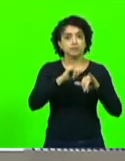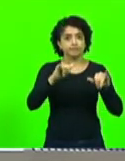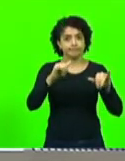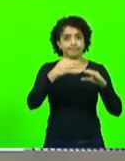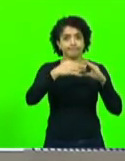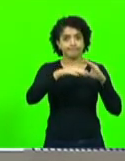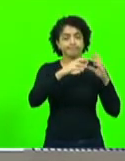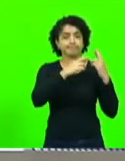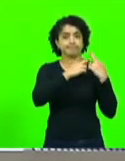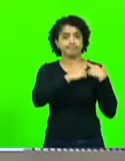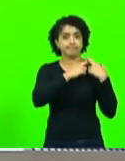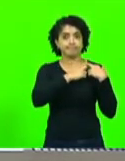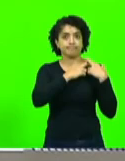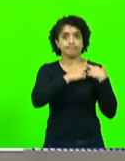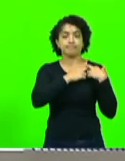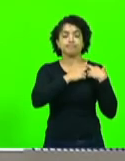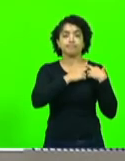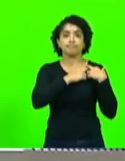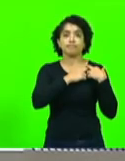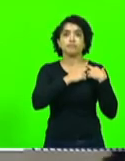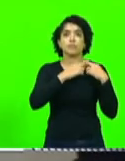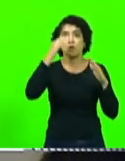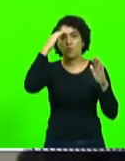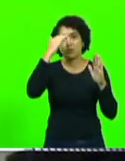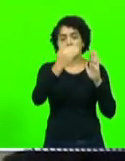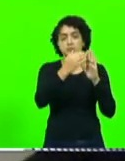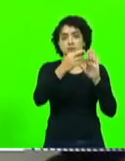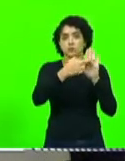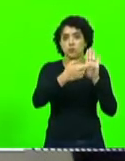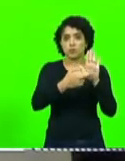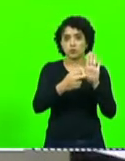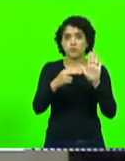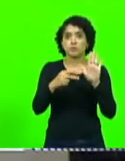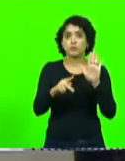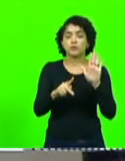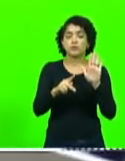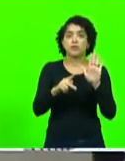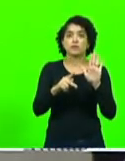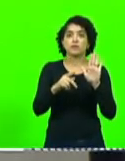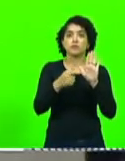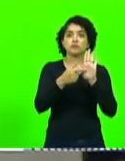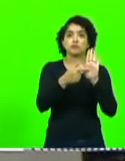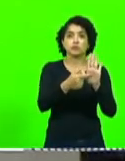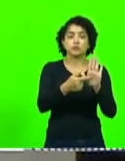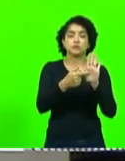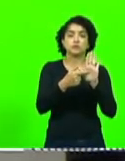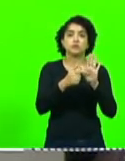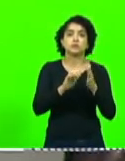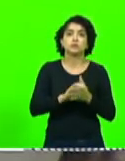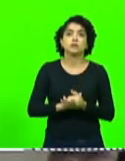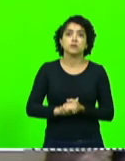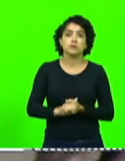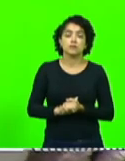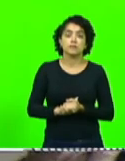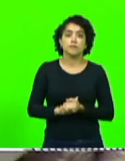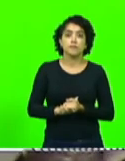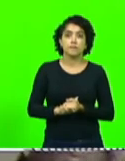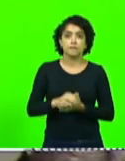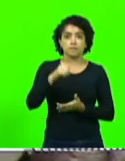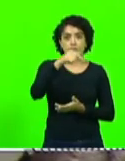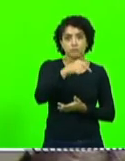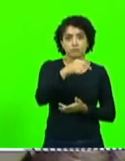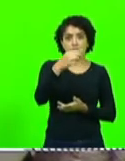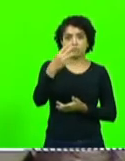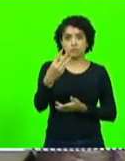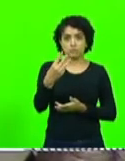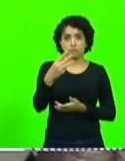aos destinatários, conforme determina o regimento interno, as seguintes indicações. Indicações